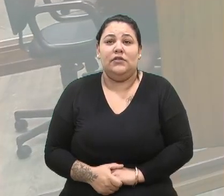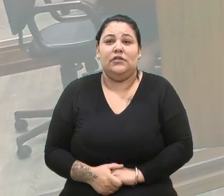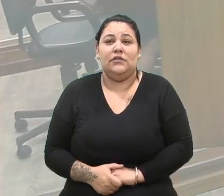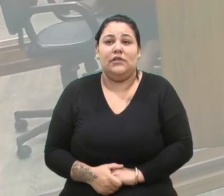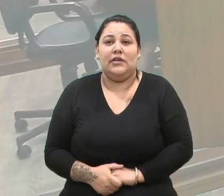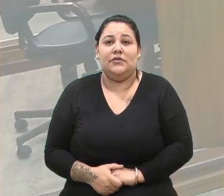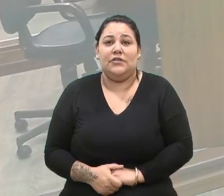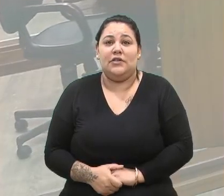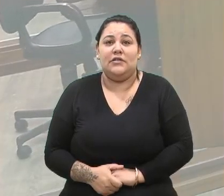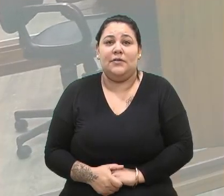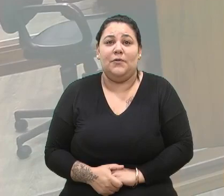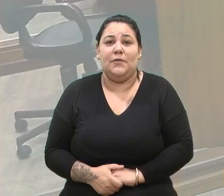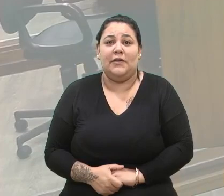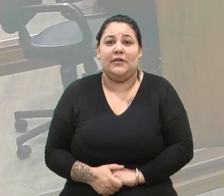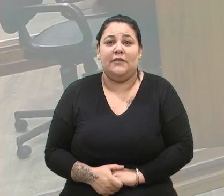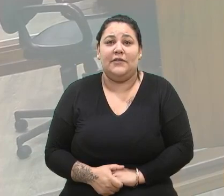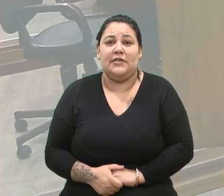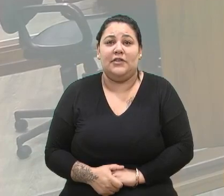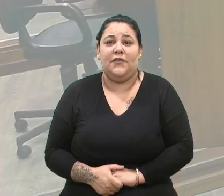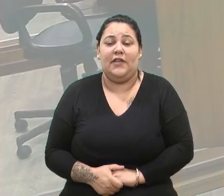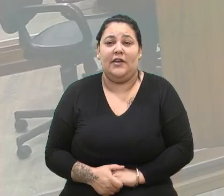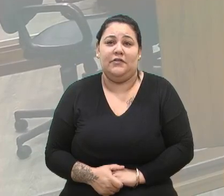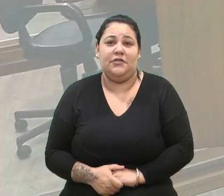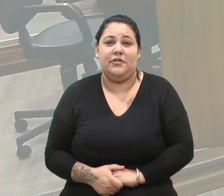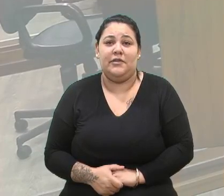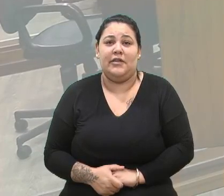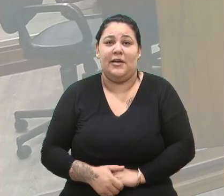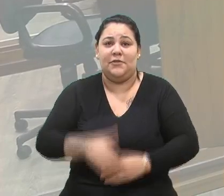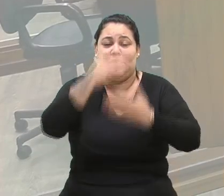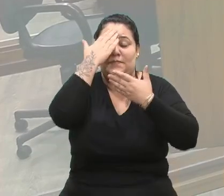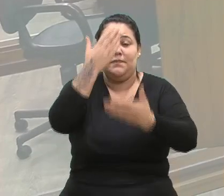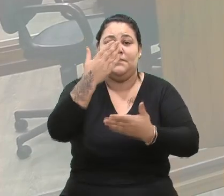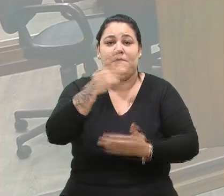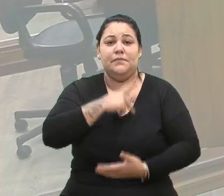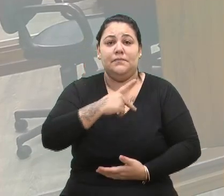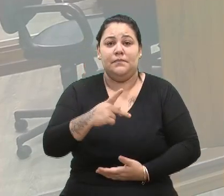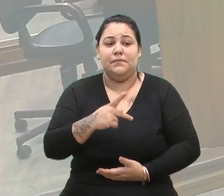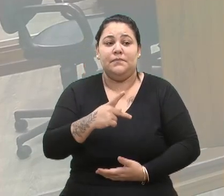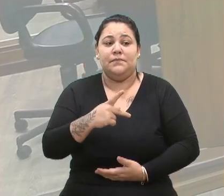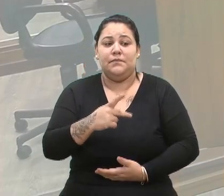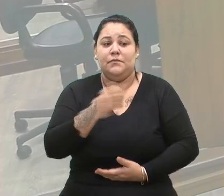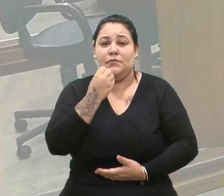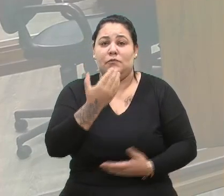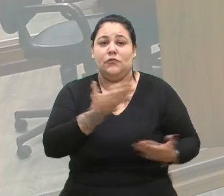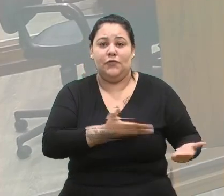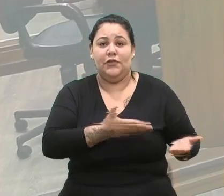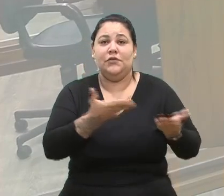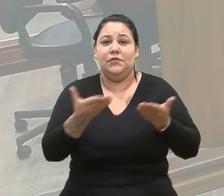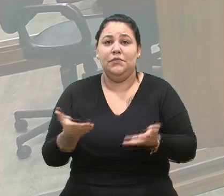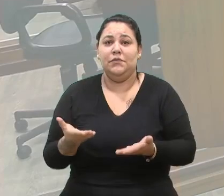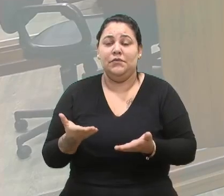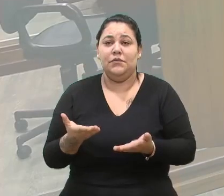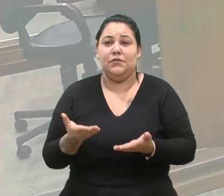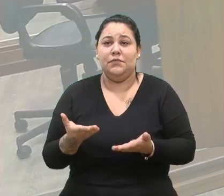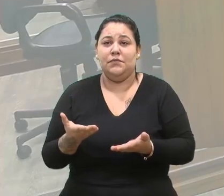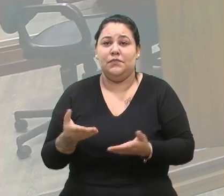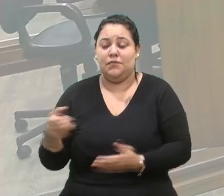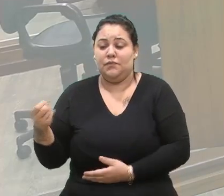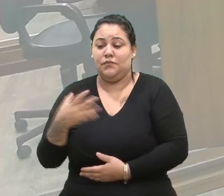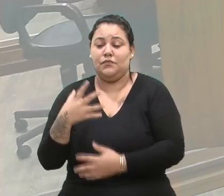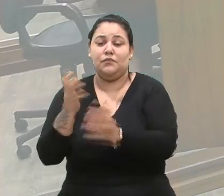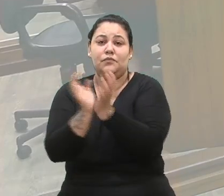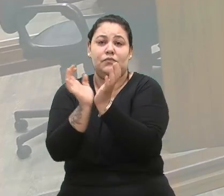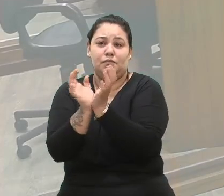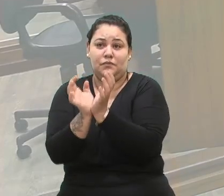Muito obrigada, senhora presidente. Um bom dia a todos e a todos. Gostaria de dar as boas-vindas aos dois novos colegas,